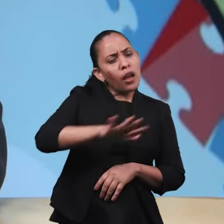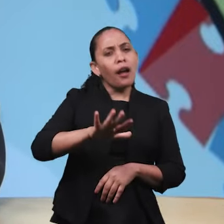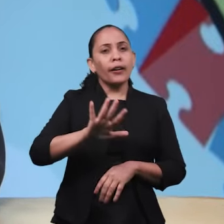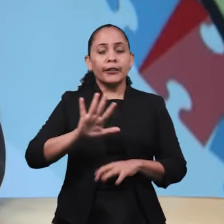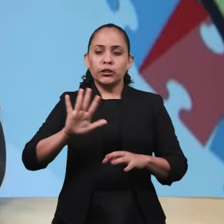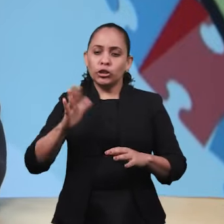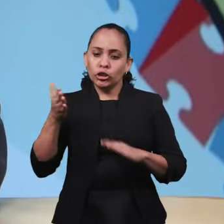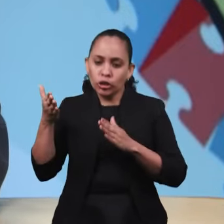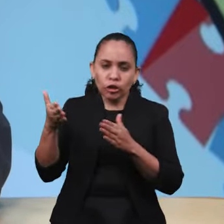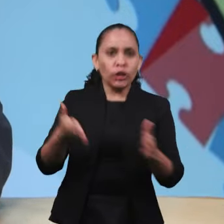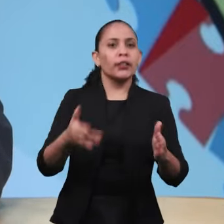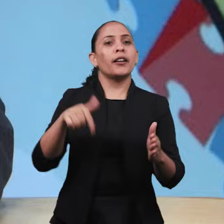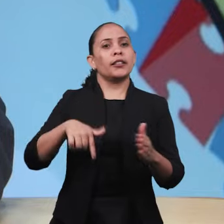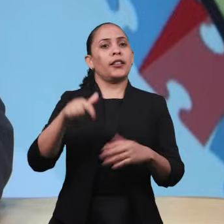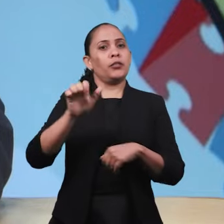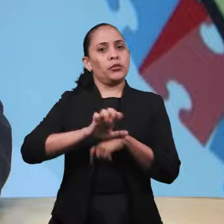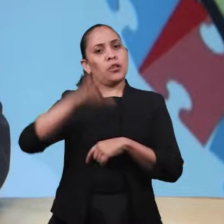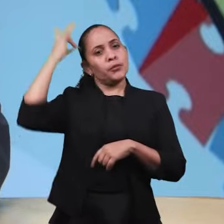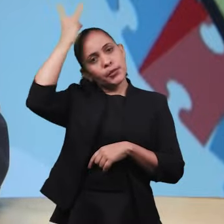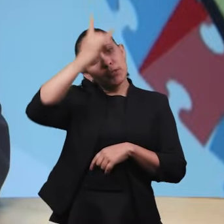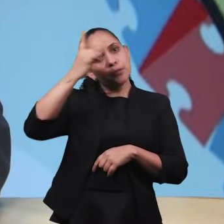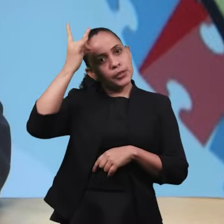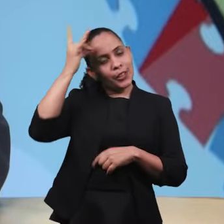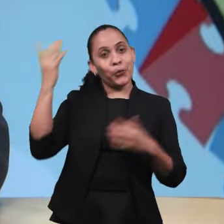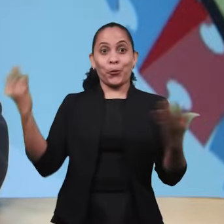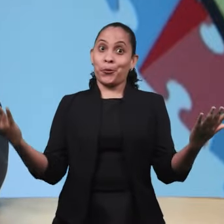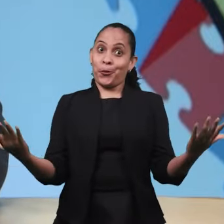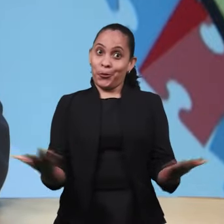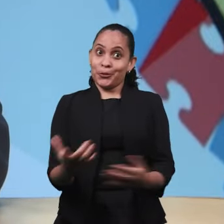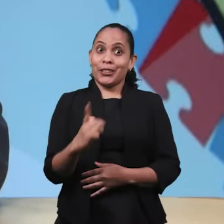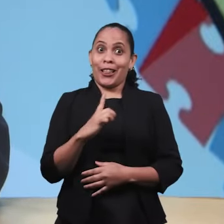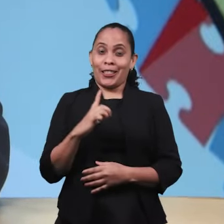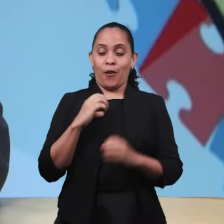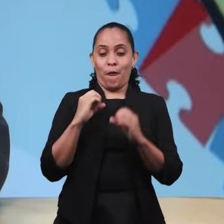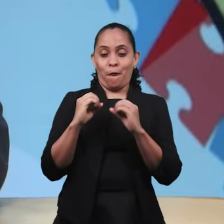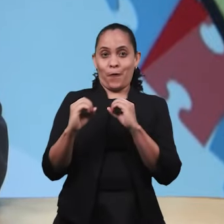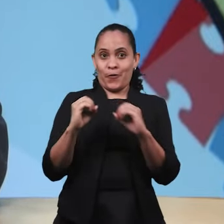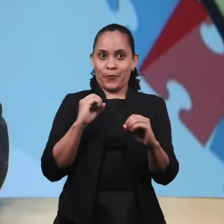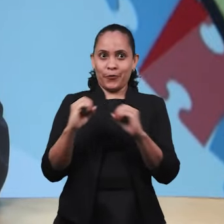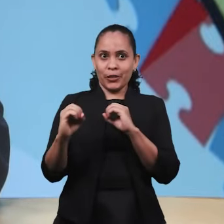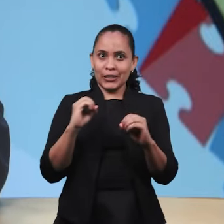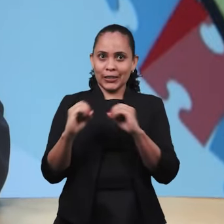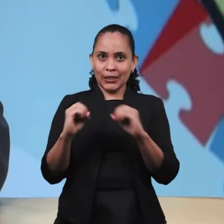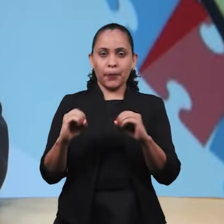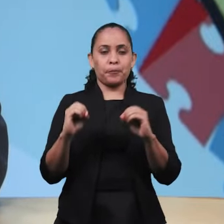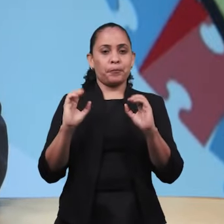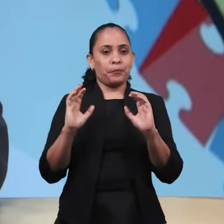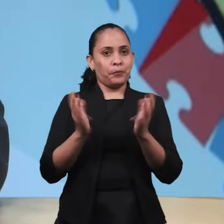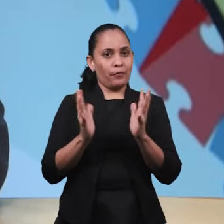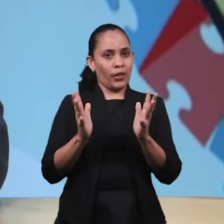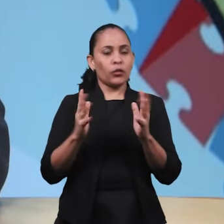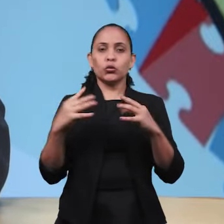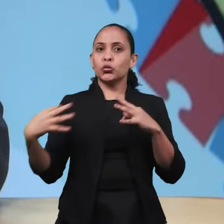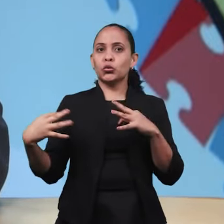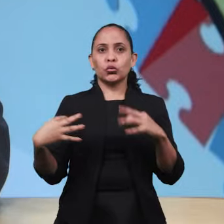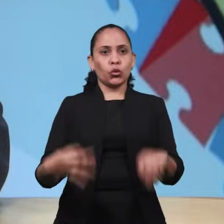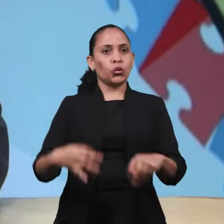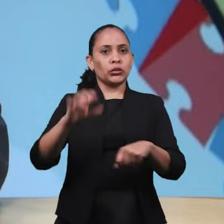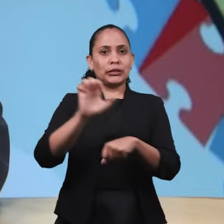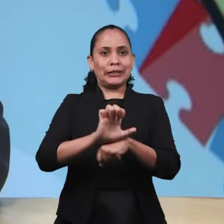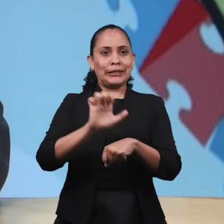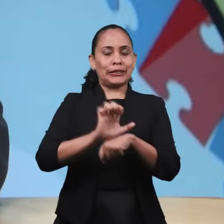Espírito Santo, ao ponto tal de hoje nós temos oficinas para ensino da Libras em todos os